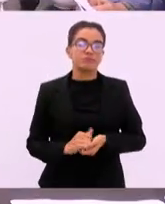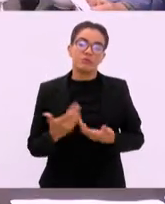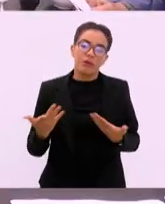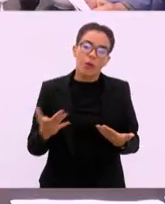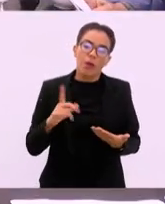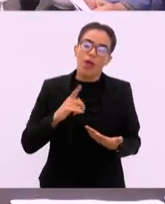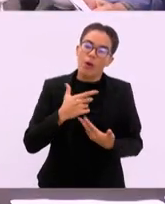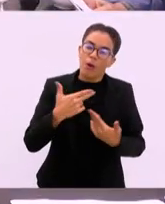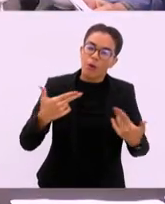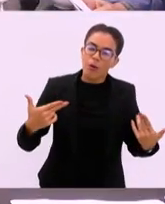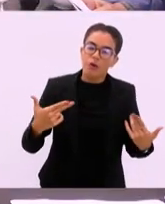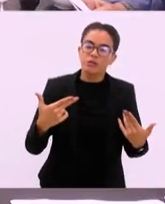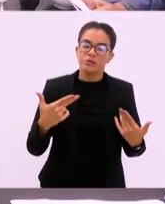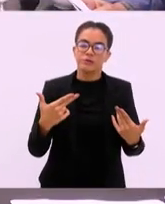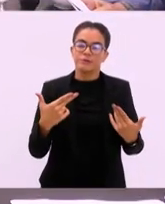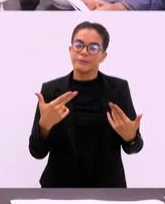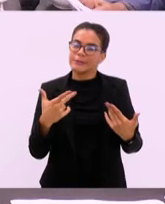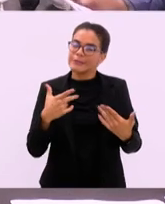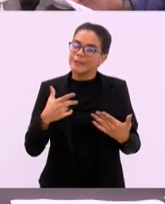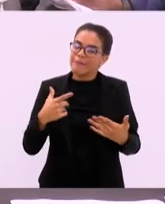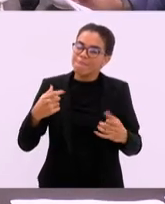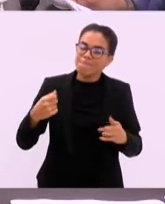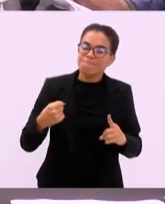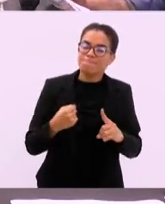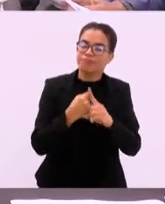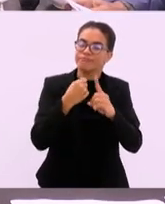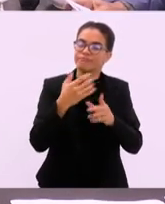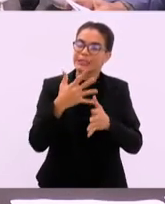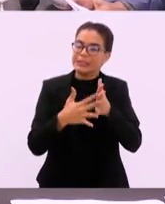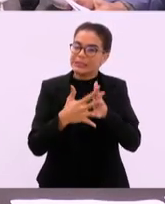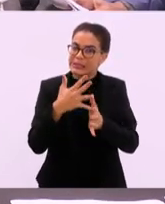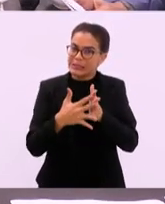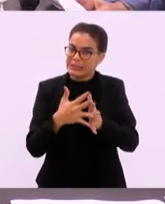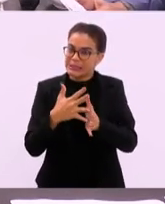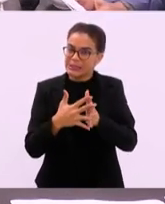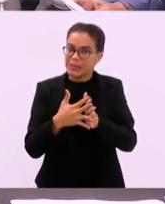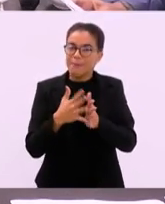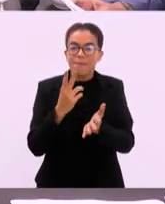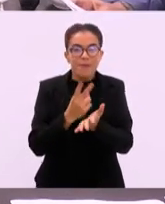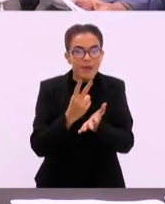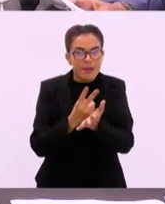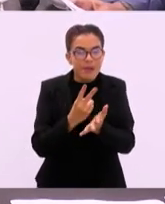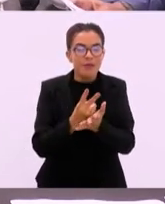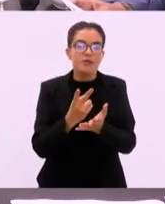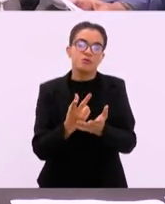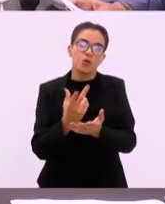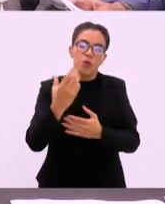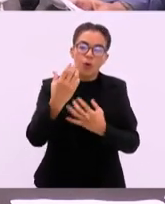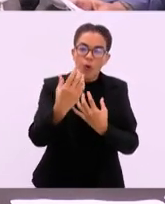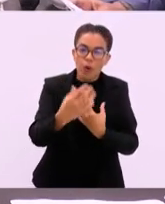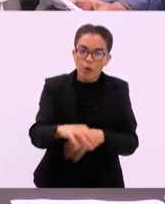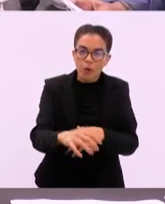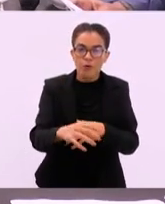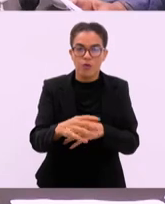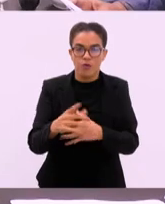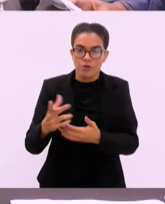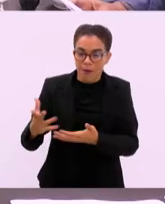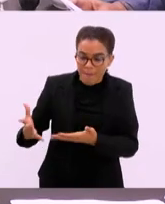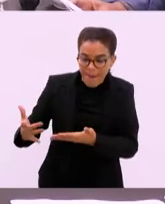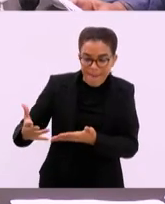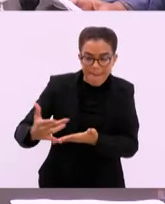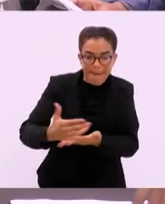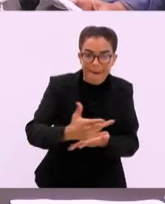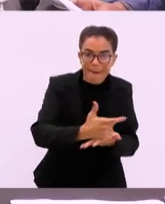gera diretamente impacto ao erário. Ainda que seja por ocasião de um concurso, não a arrecadação em